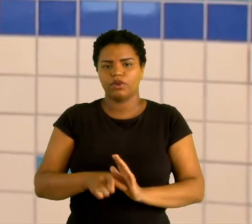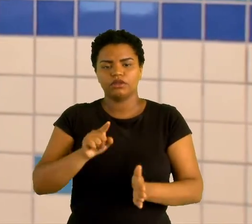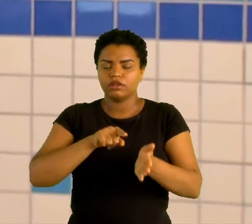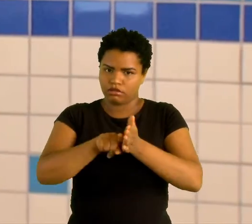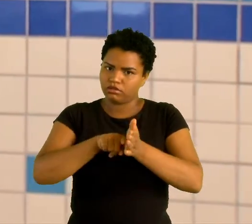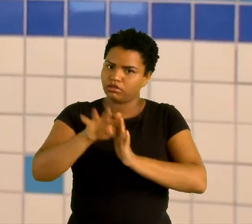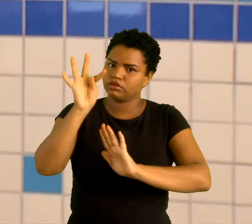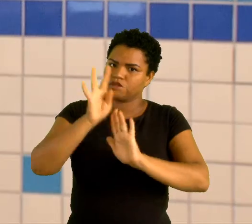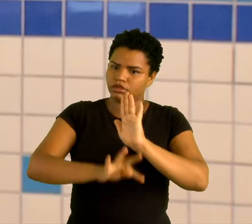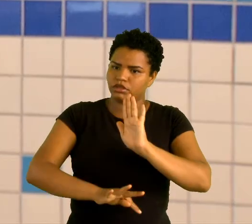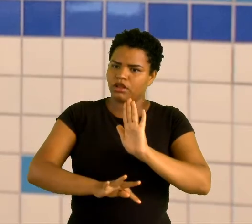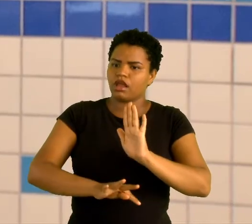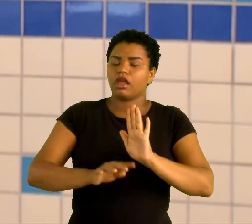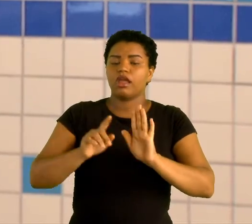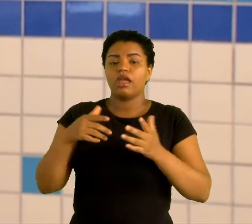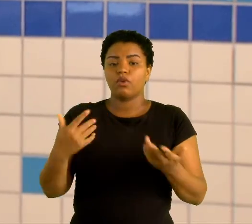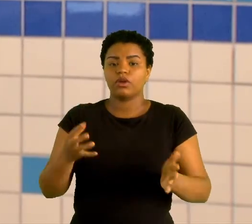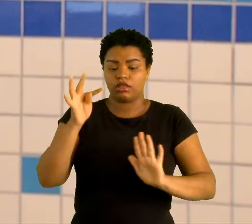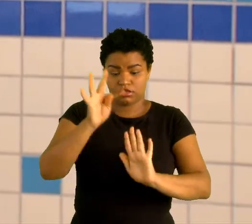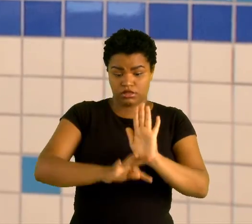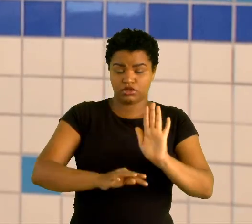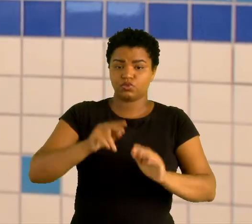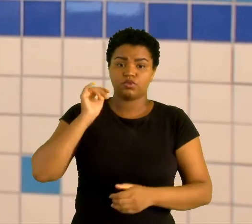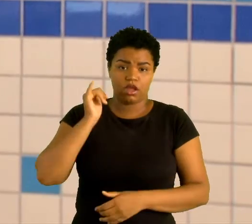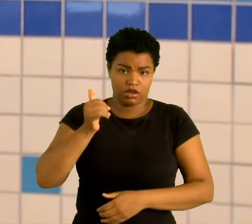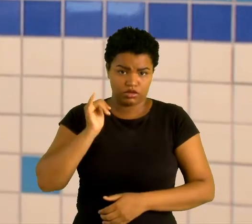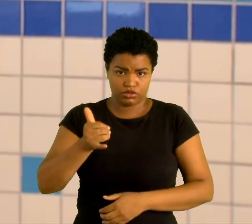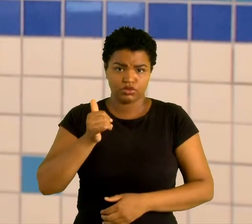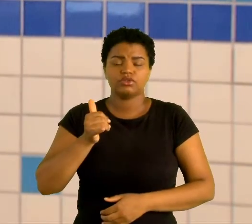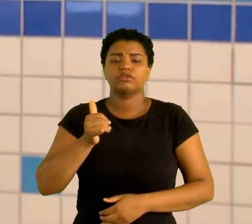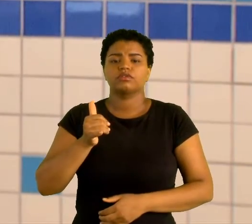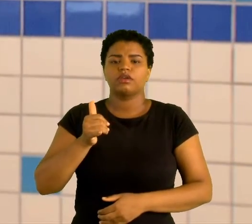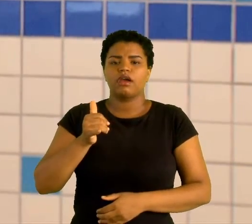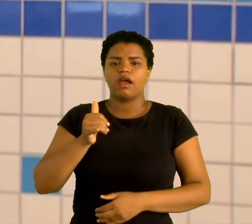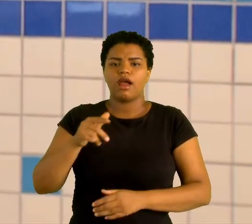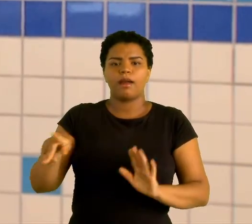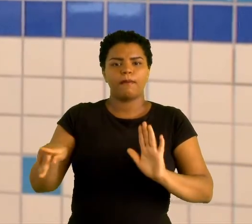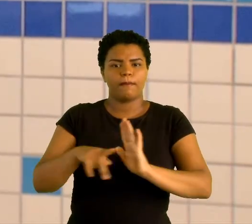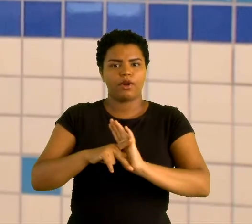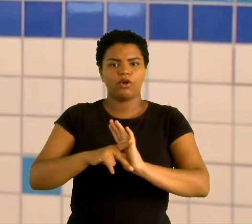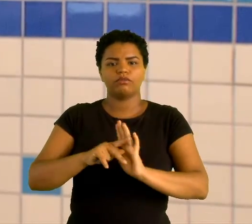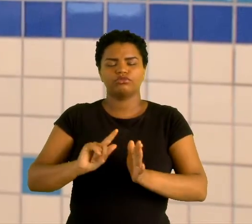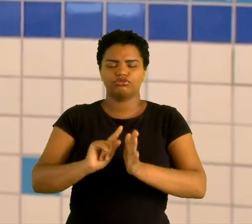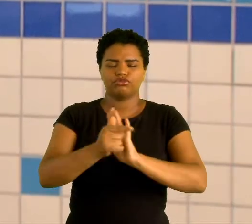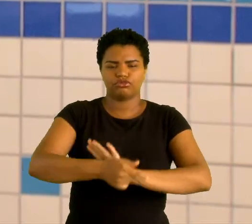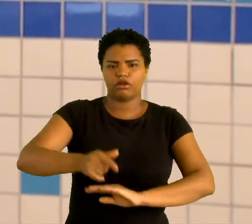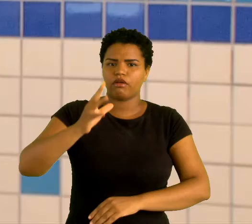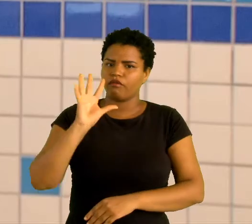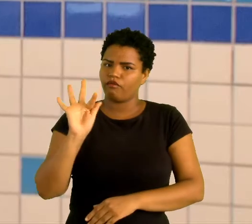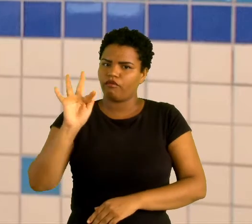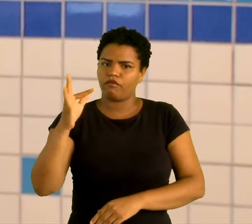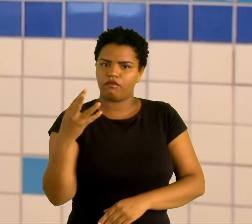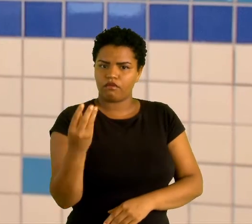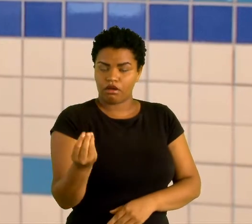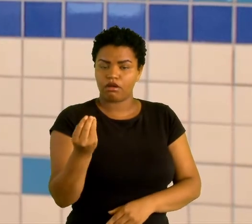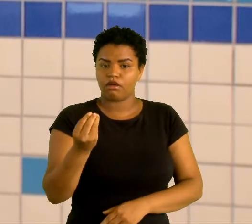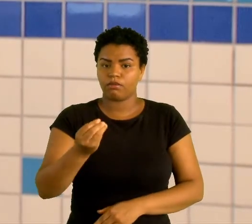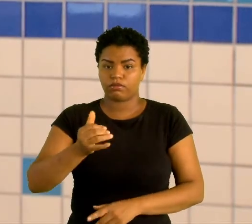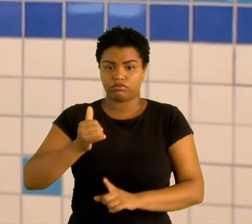que ele é um texto narrativo, ele faz parte do gênero fábula, o narrador é um